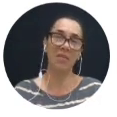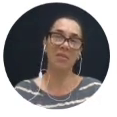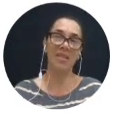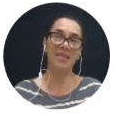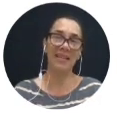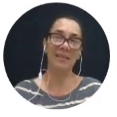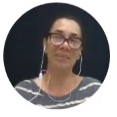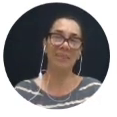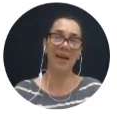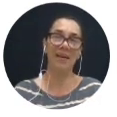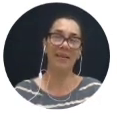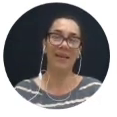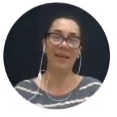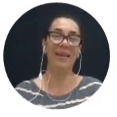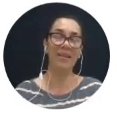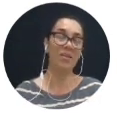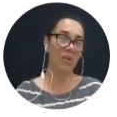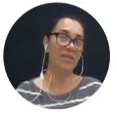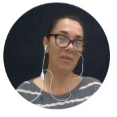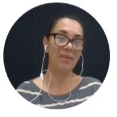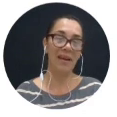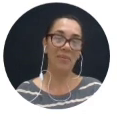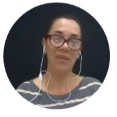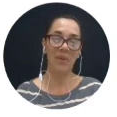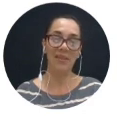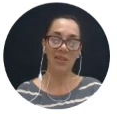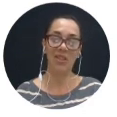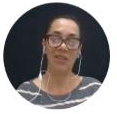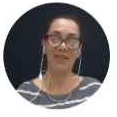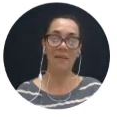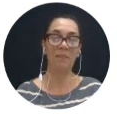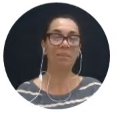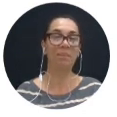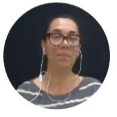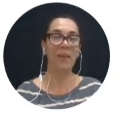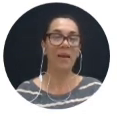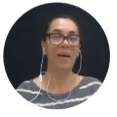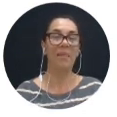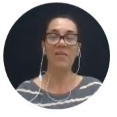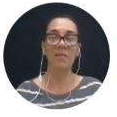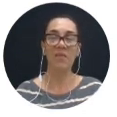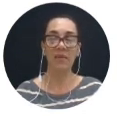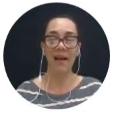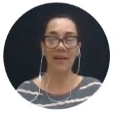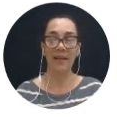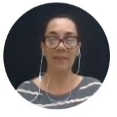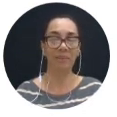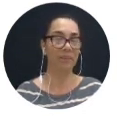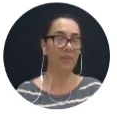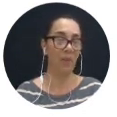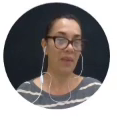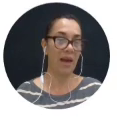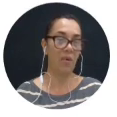aproximar das convenções da escrita, tá? E que isso é muito salutar, é muito importante, né? Mas vamos voltar